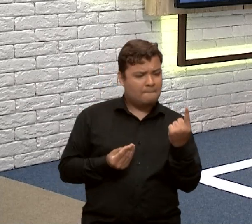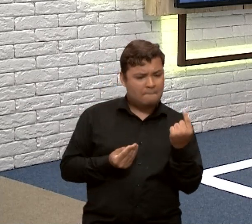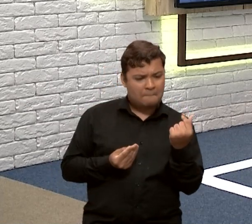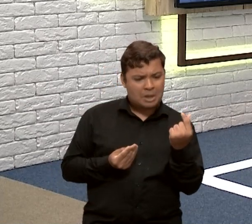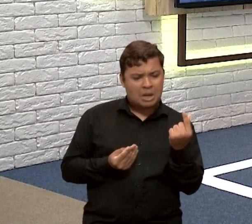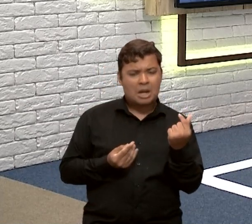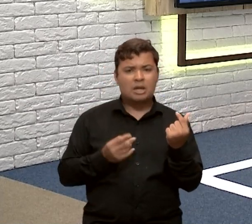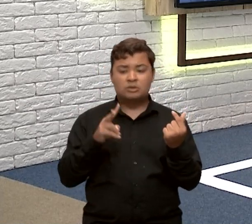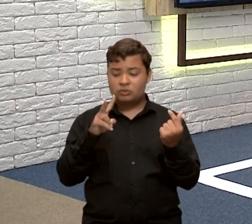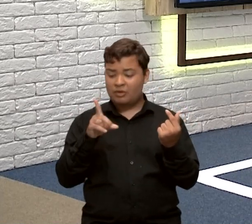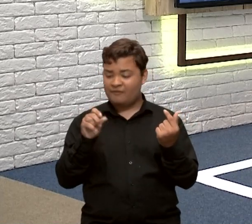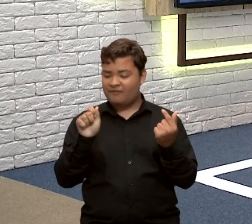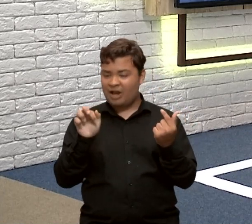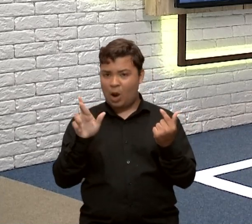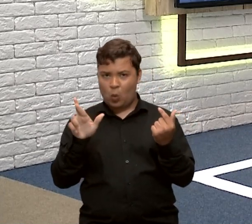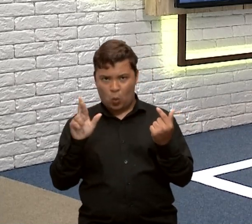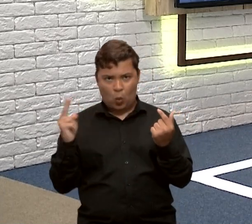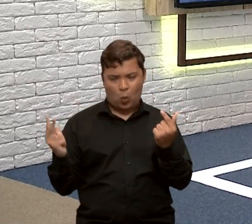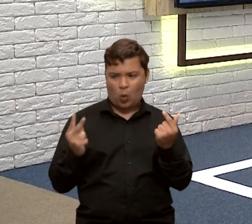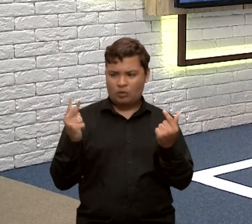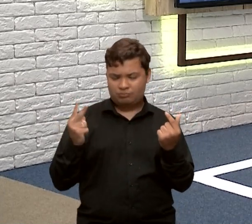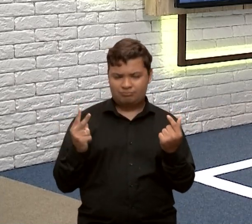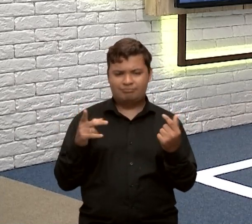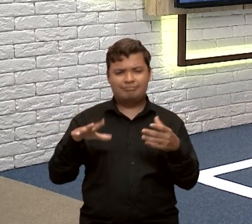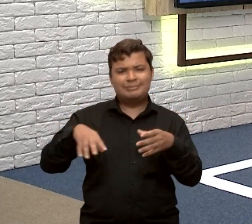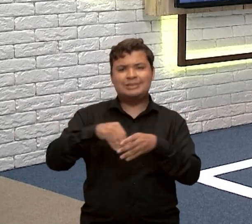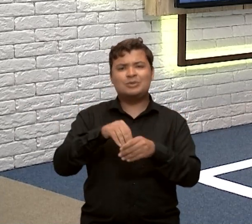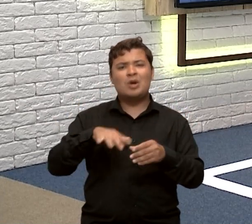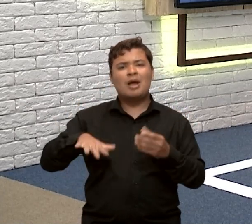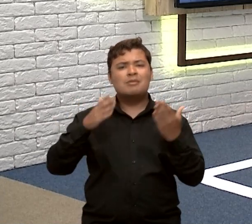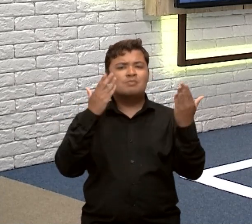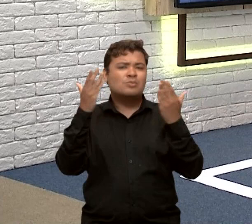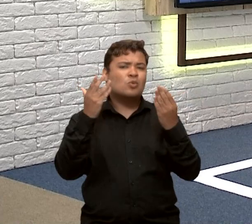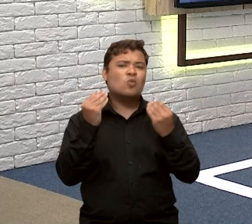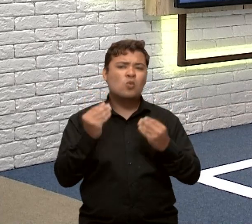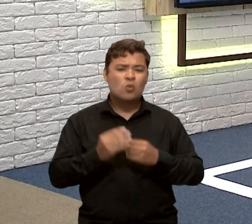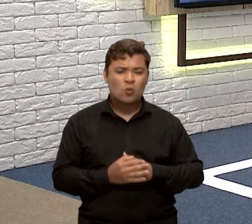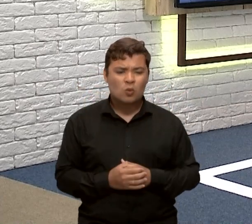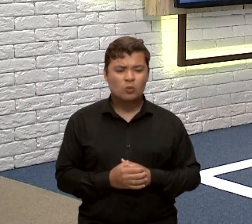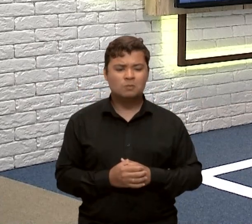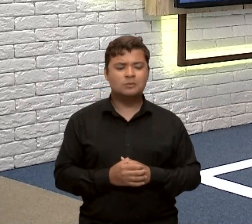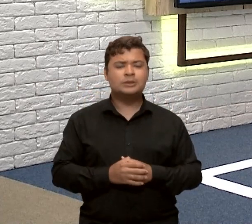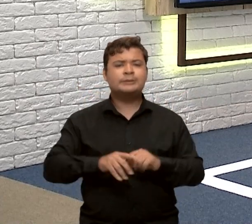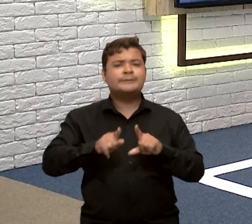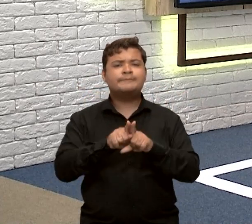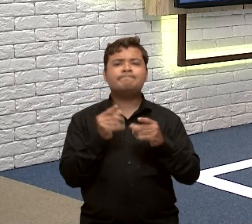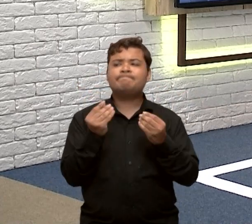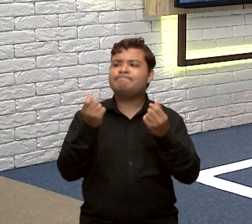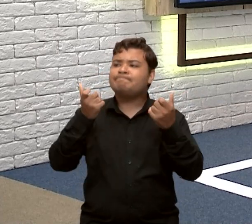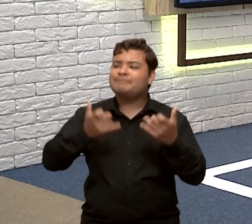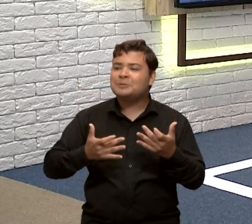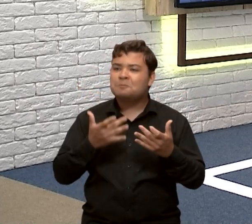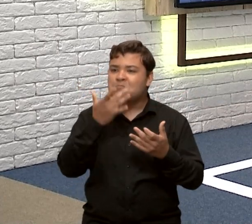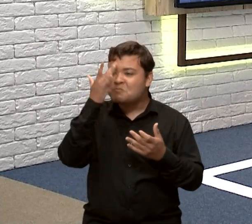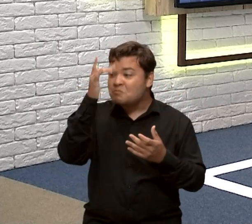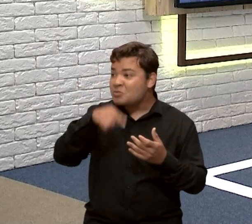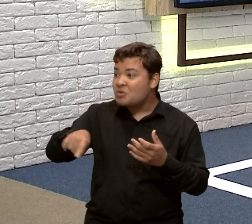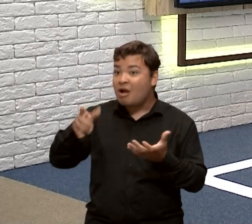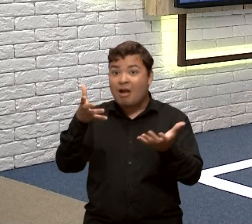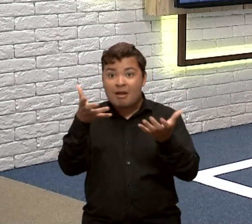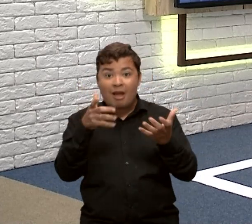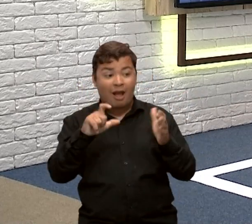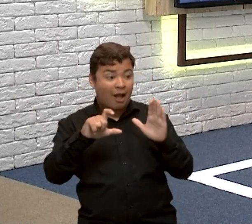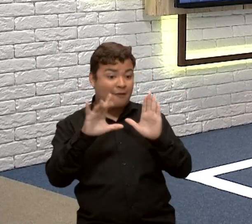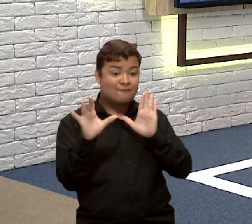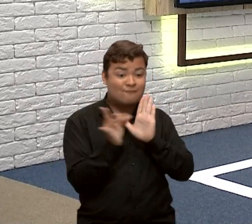segundo a psicologia e como que explica essa questão também, essa busca por essas figurinhas? Explica